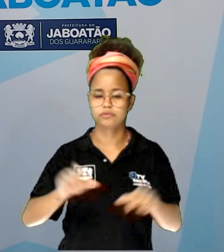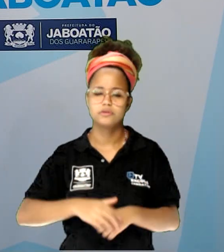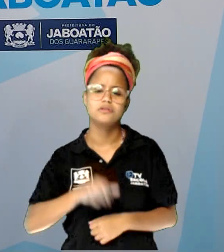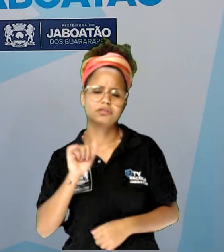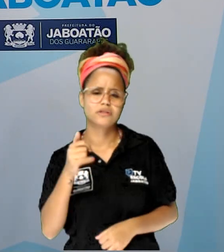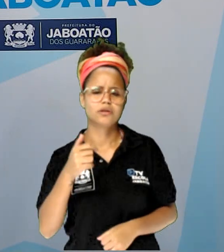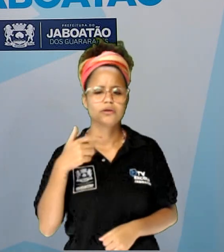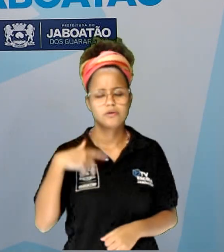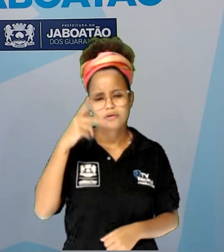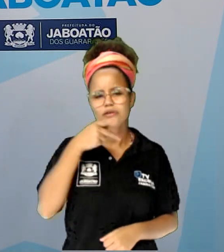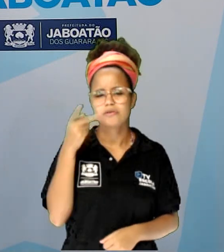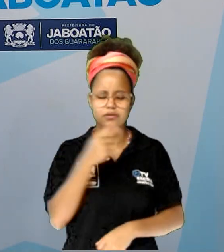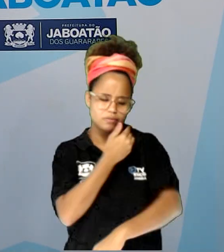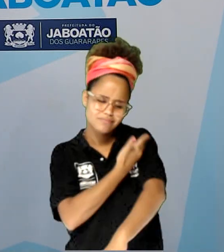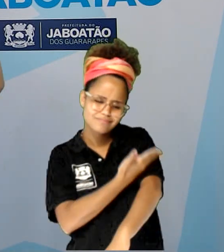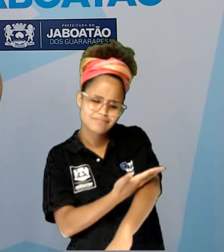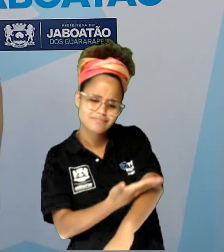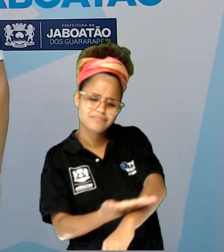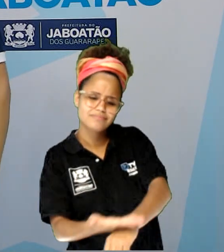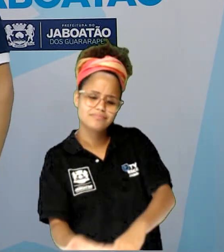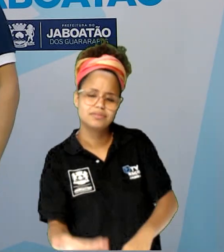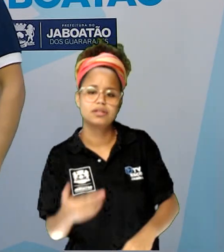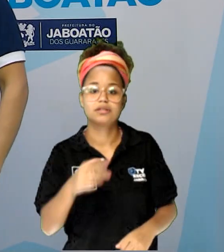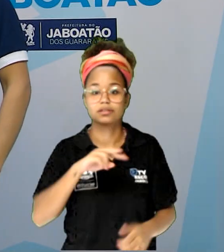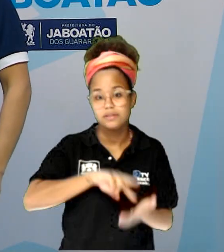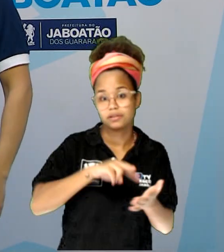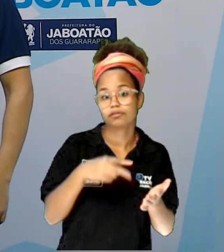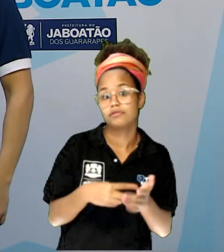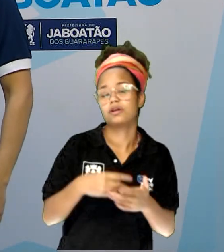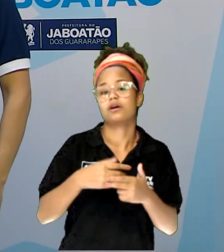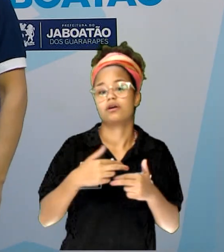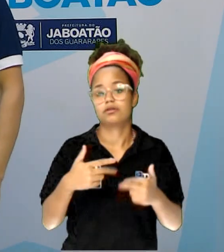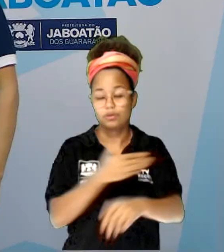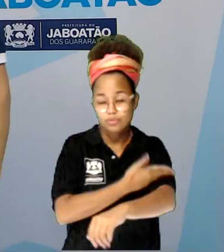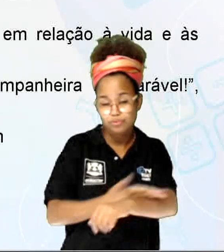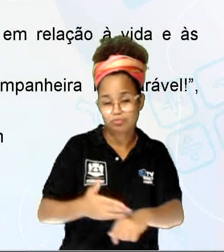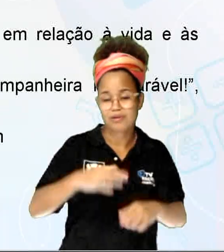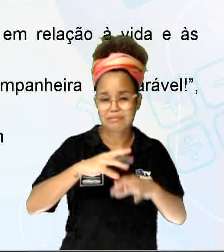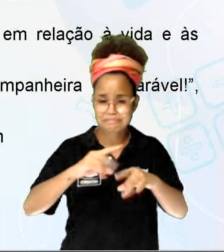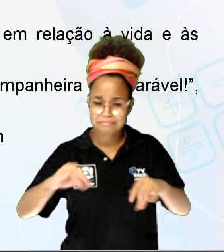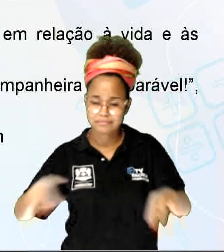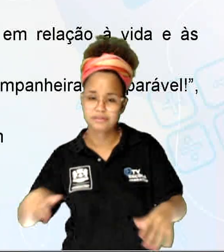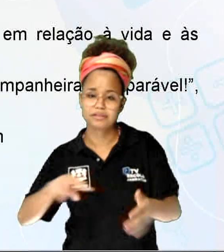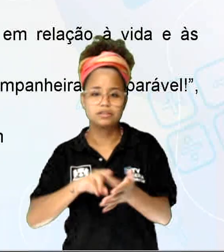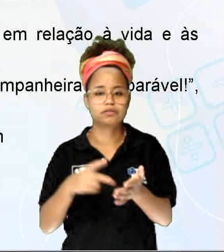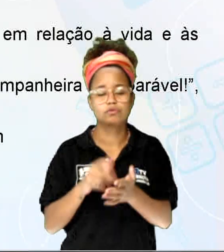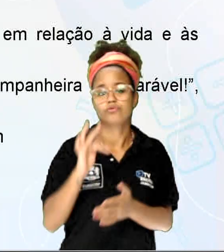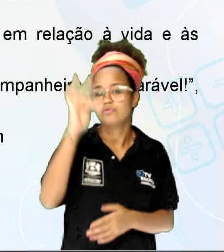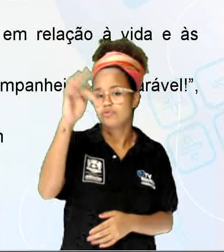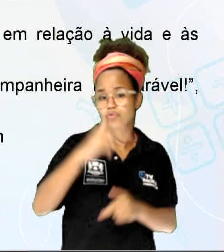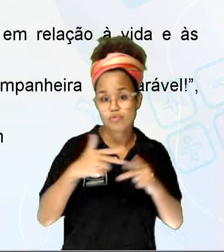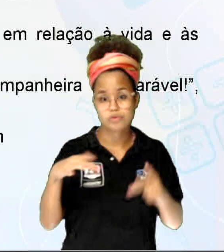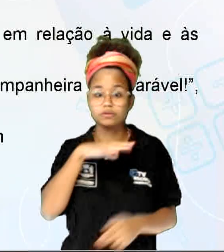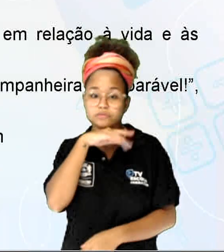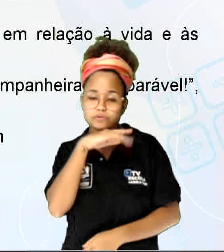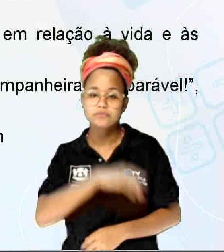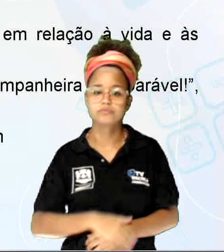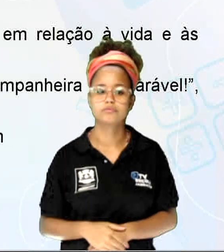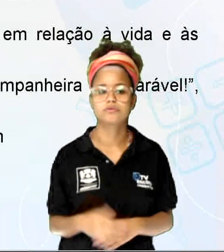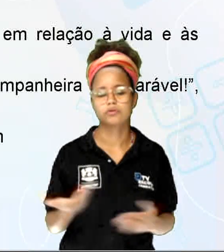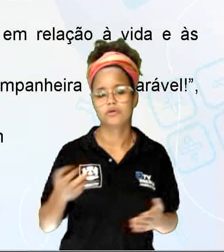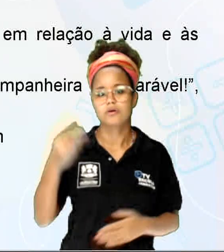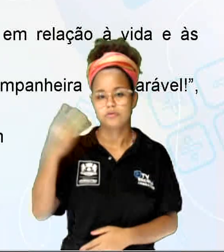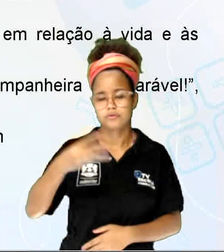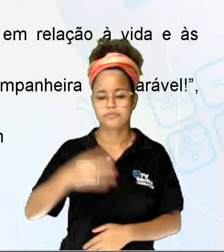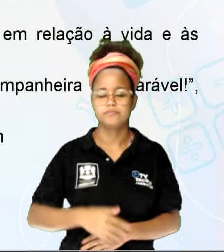com a lama, já quer dizer que o que vem por aí não é coisa boa. Então, esse item 2 ele é falso. Tranquilo? Vamos aí para o item 3. Olha